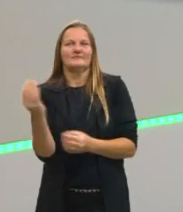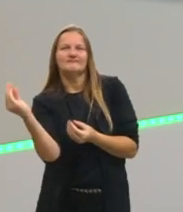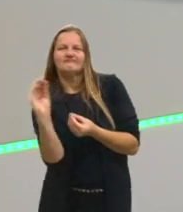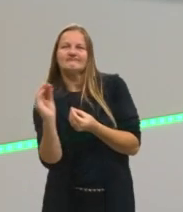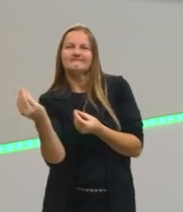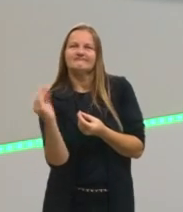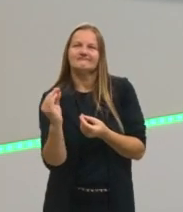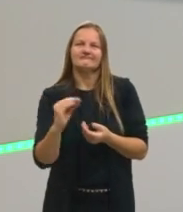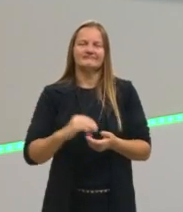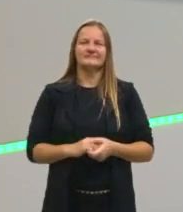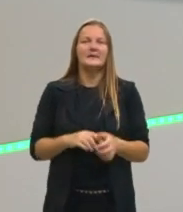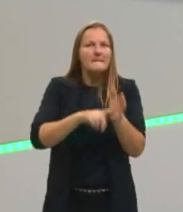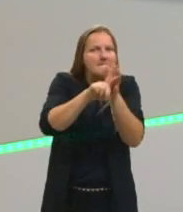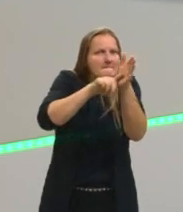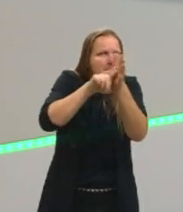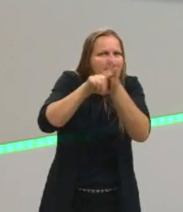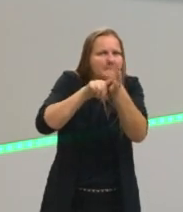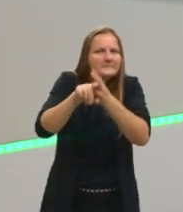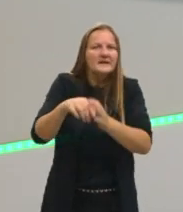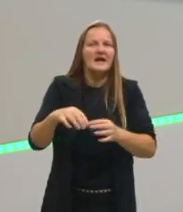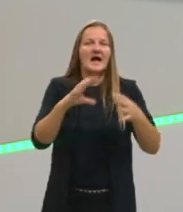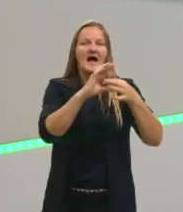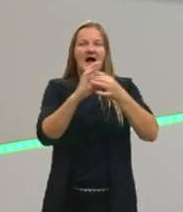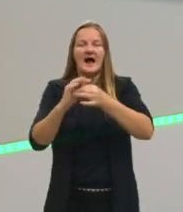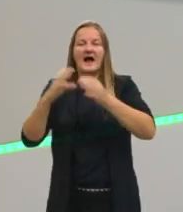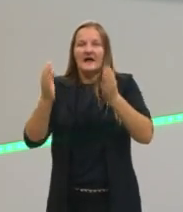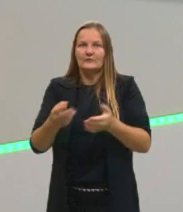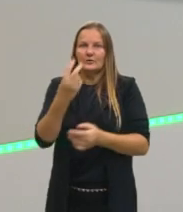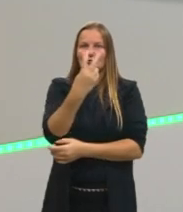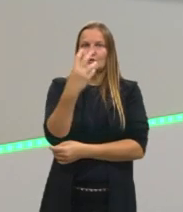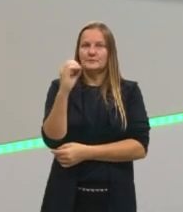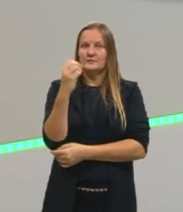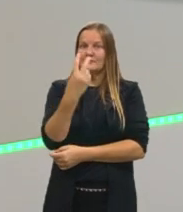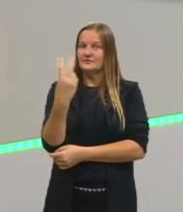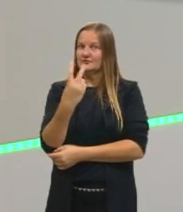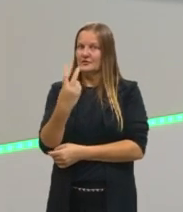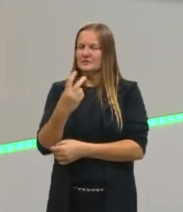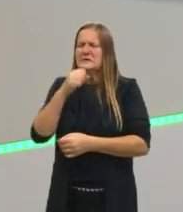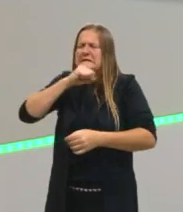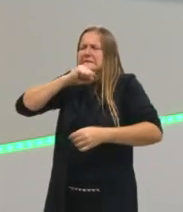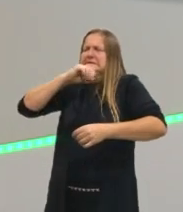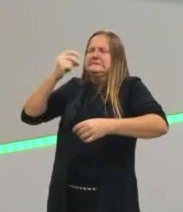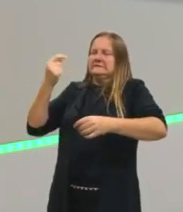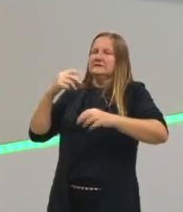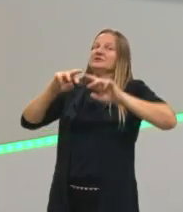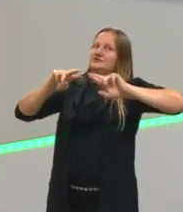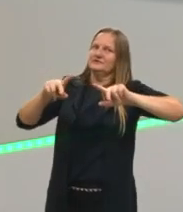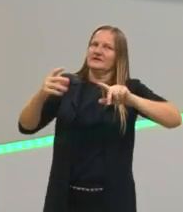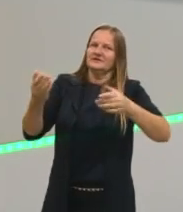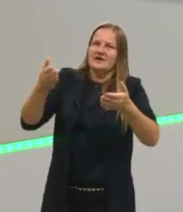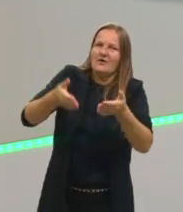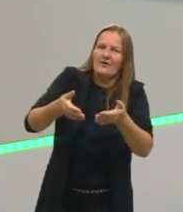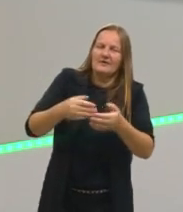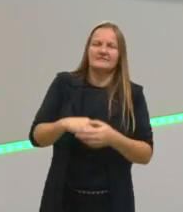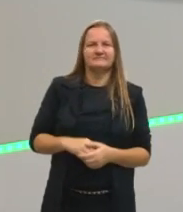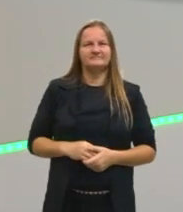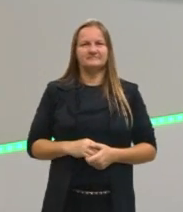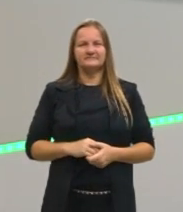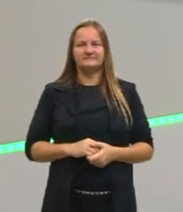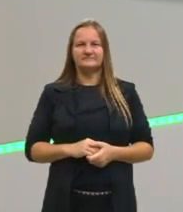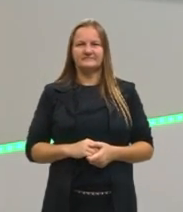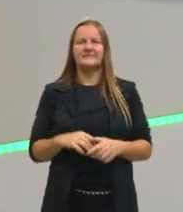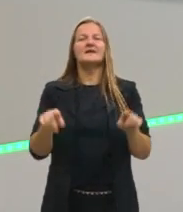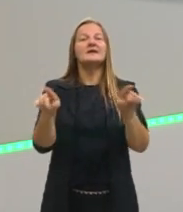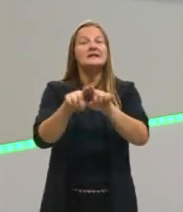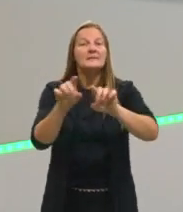estudar sempre pesquisar a tabela periódica do ano nas 2020/2021 enfim e ela também